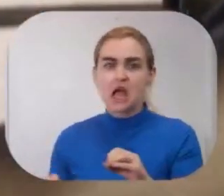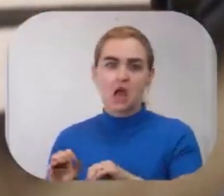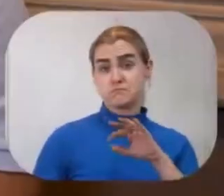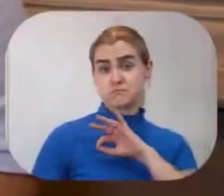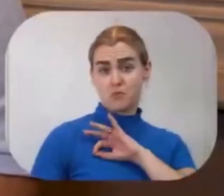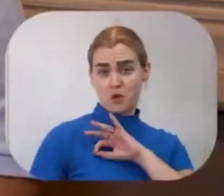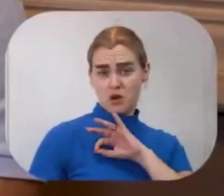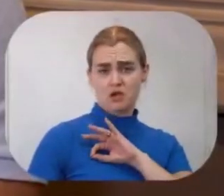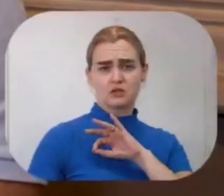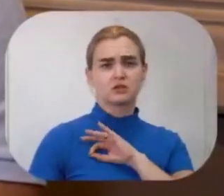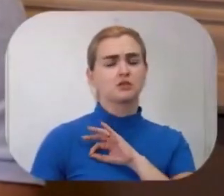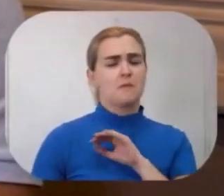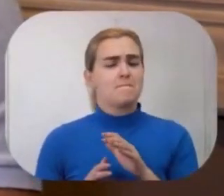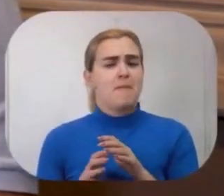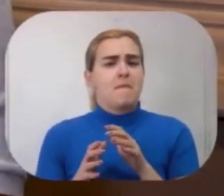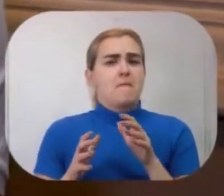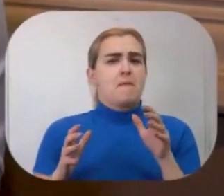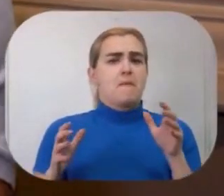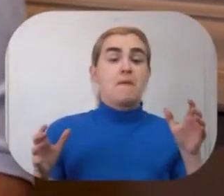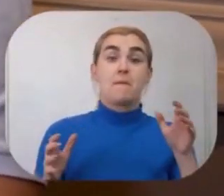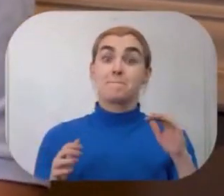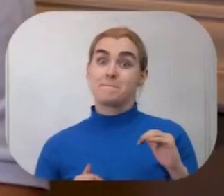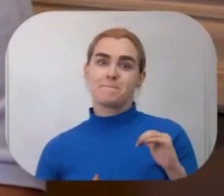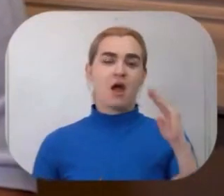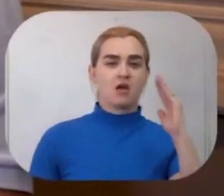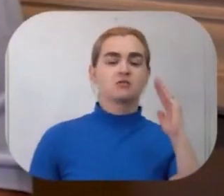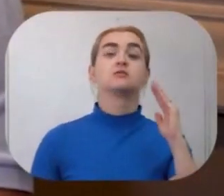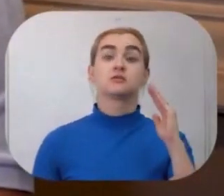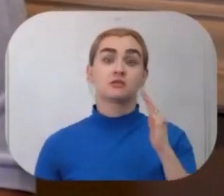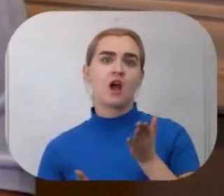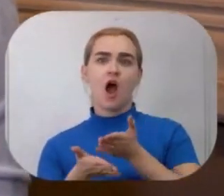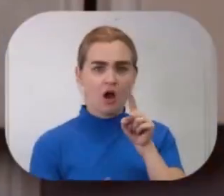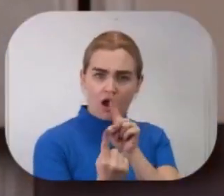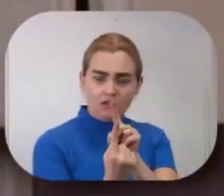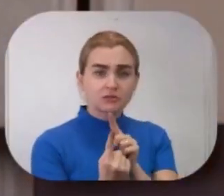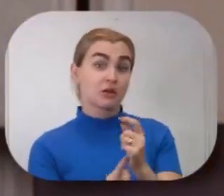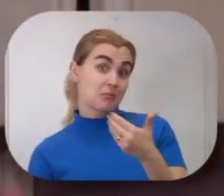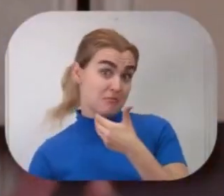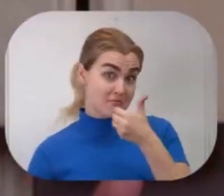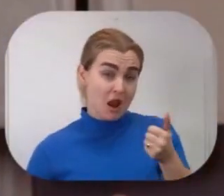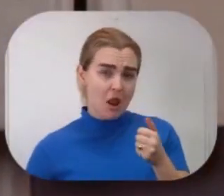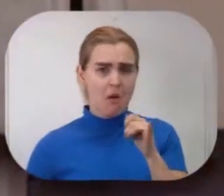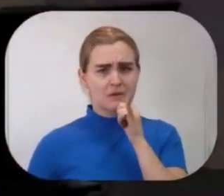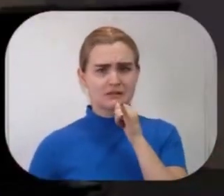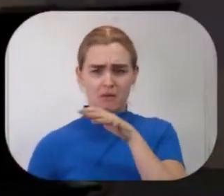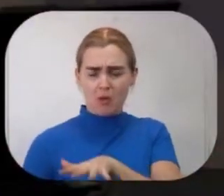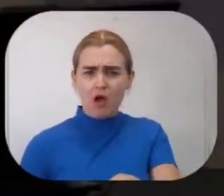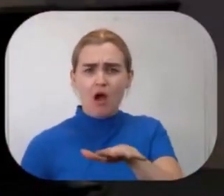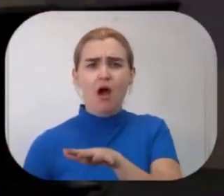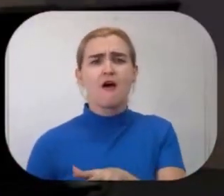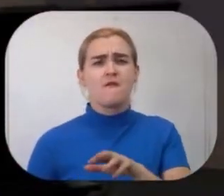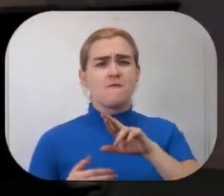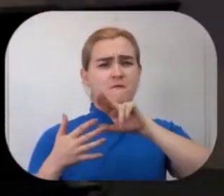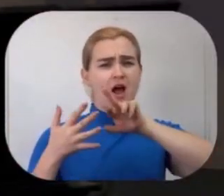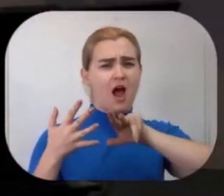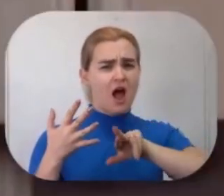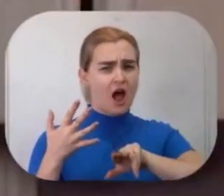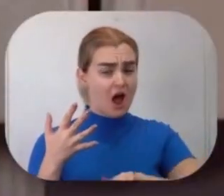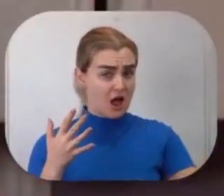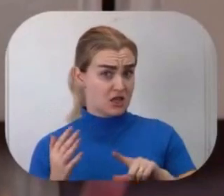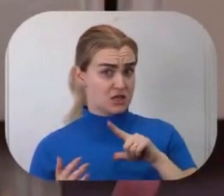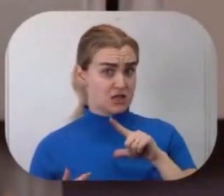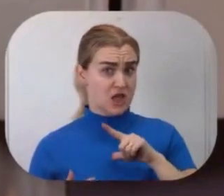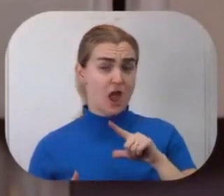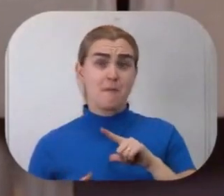zero. Contaremos com um número muito maior de efetivo policial na cidade. Em regiões como Vila Xavier, Parque São Paulo, Vila